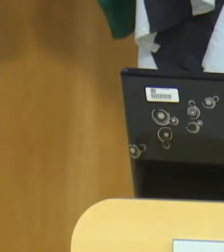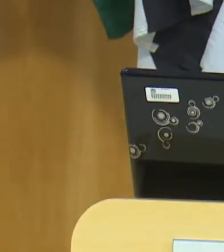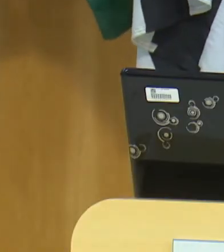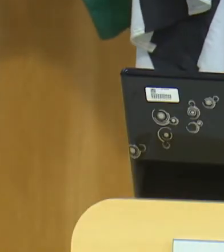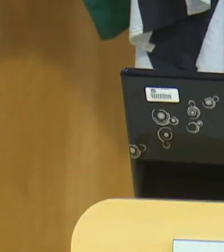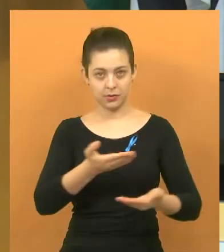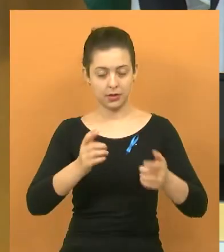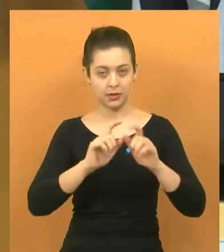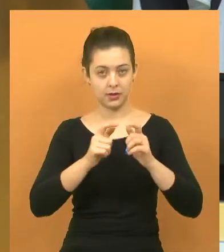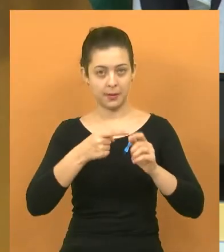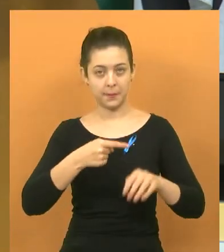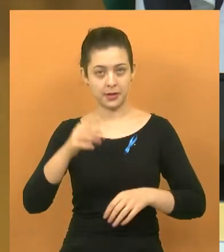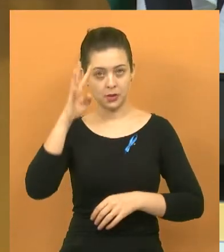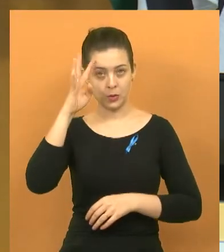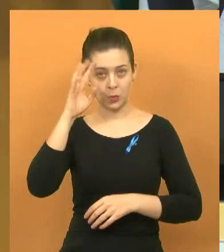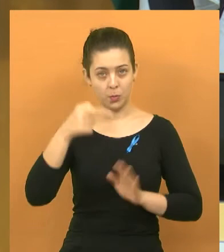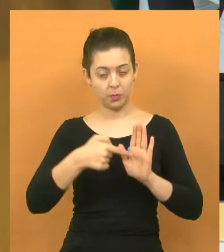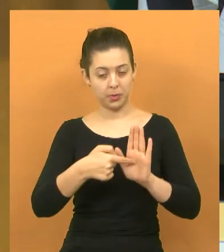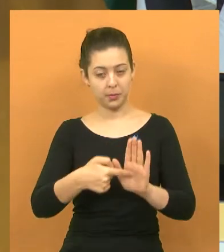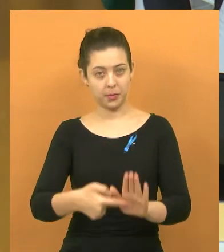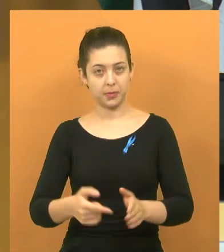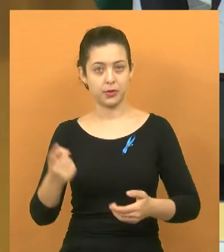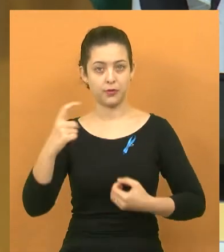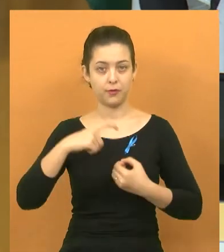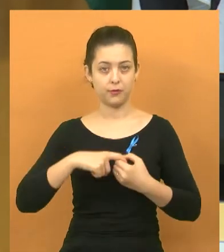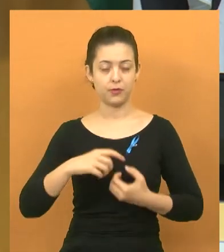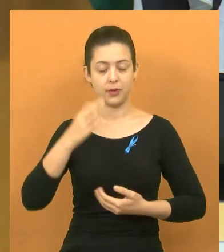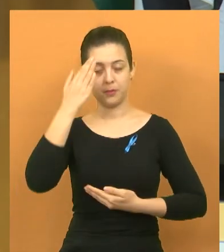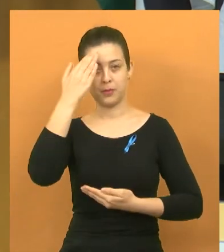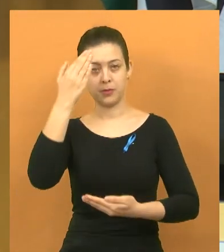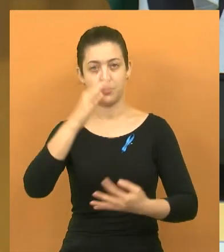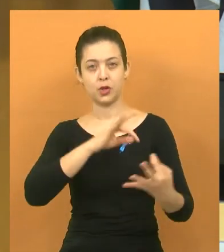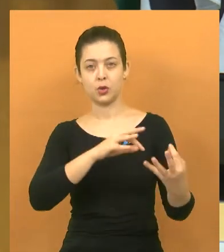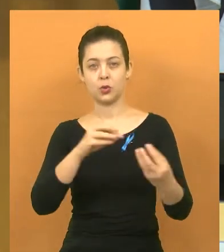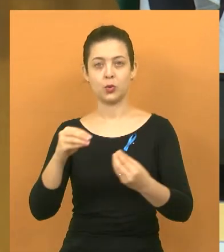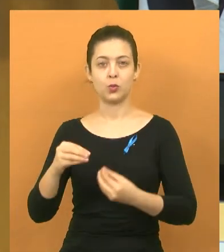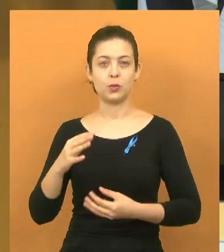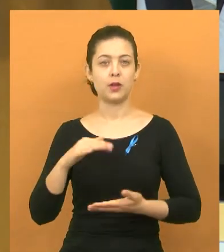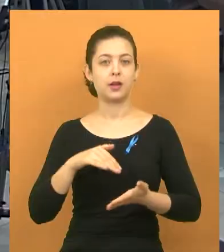todos, na próxima quarta-feira a gente estará de volta aqui. Muito obrigado a todos, até quarta.